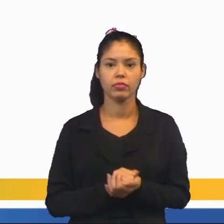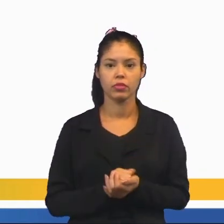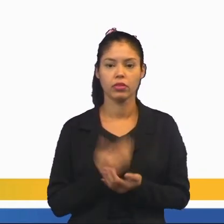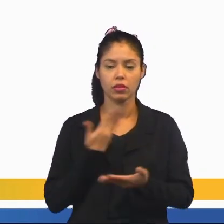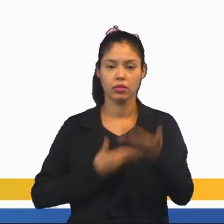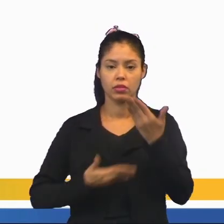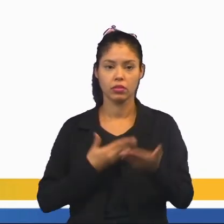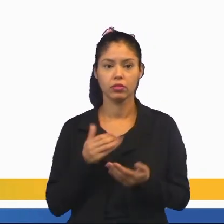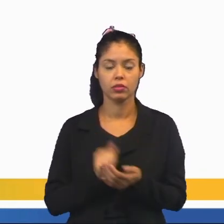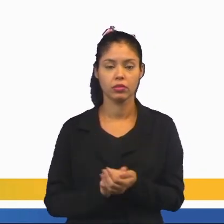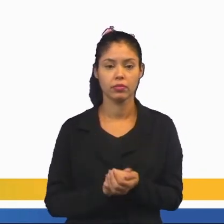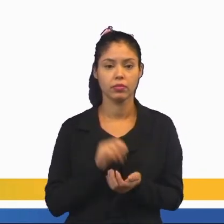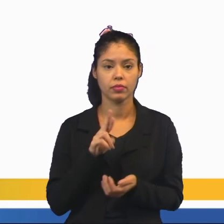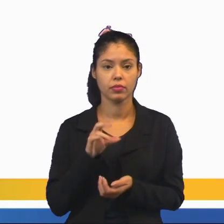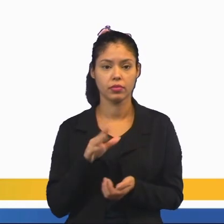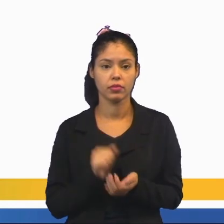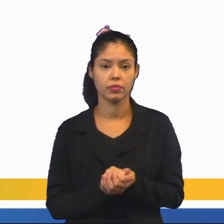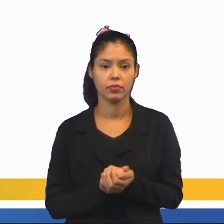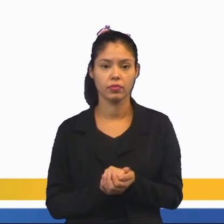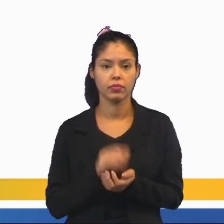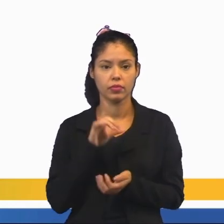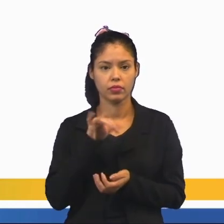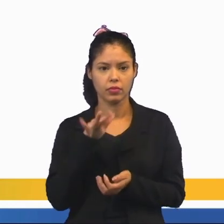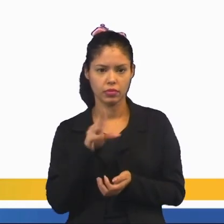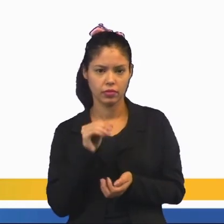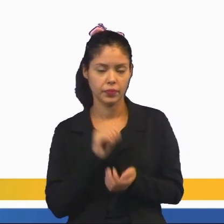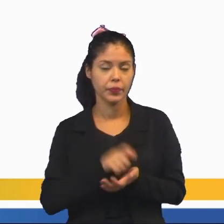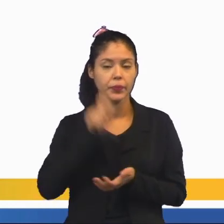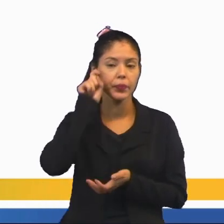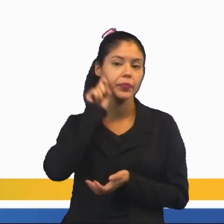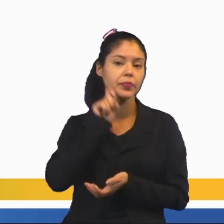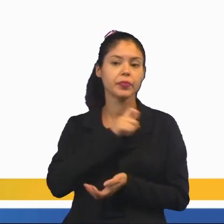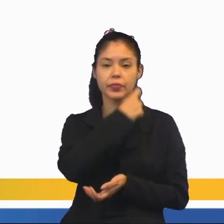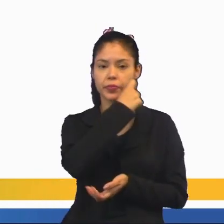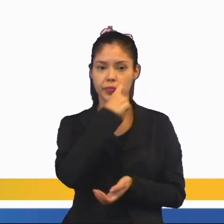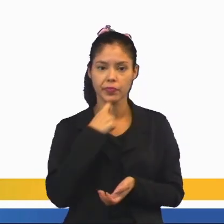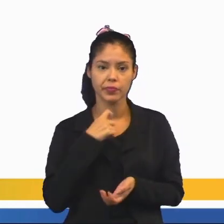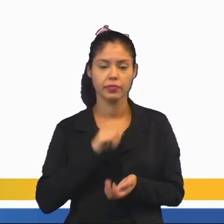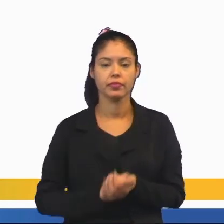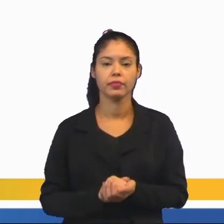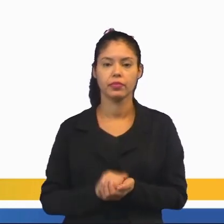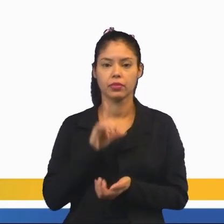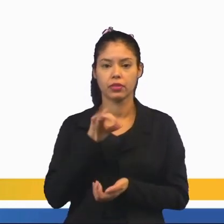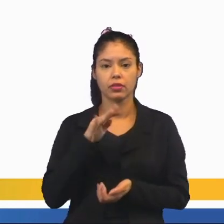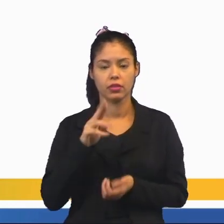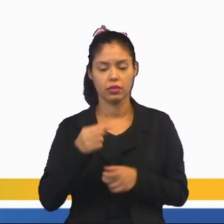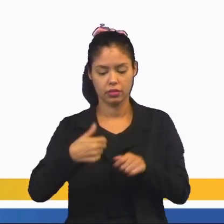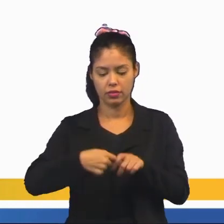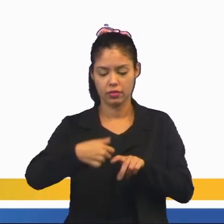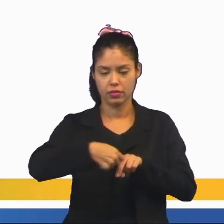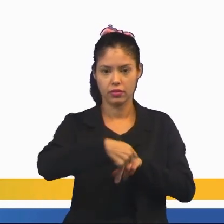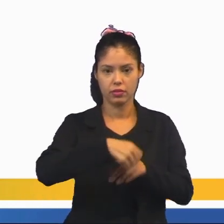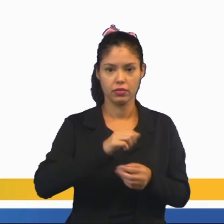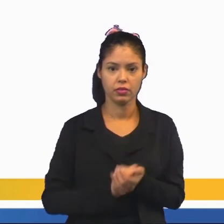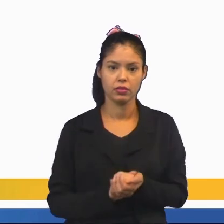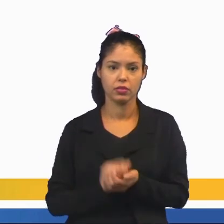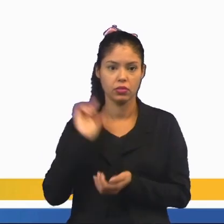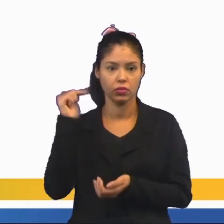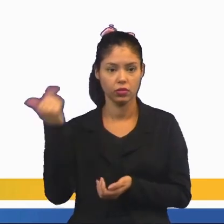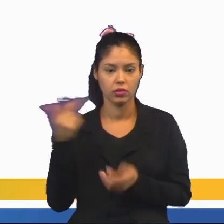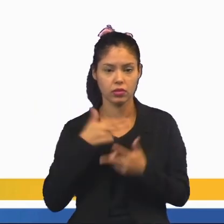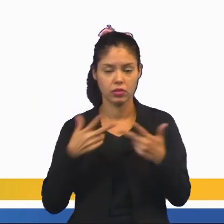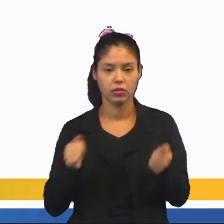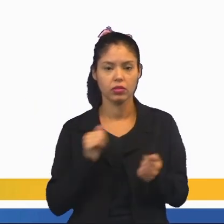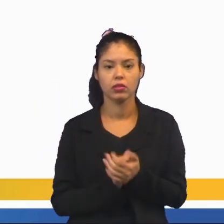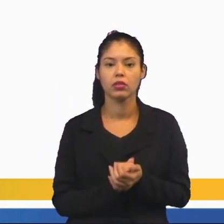ou compartilhou seringas, agulhas, né? Lâminas de barbear, alicates de unha